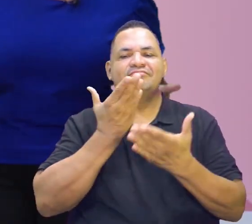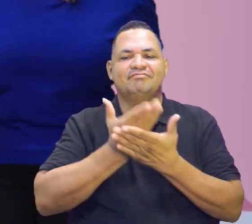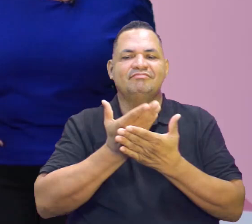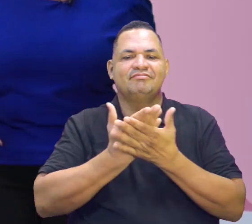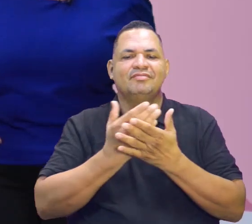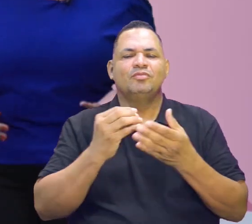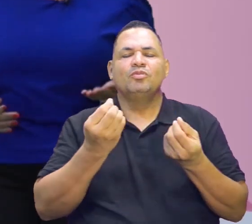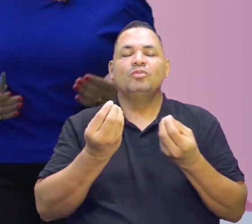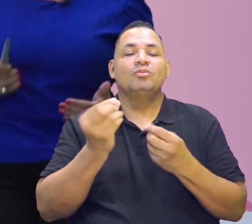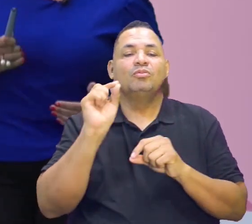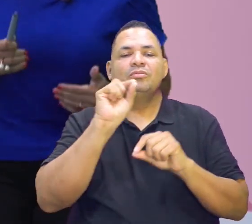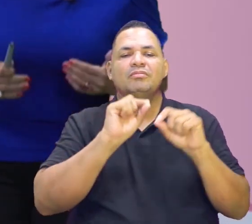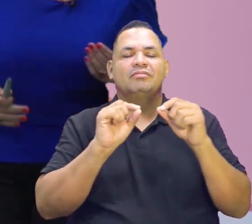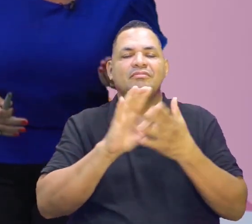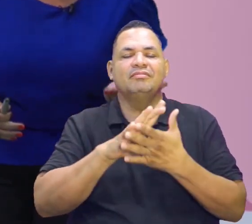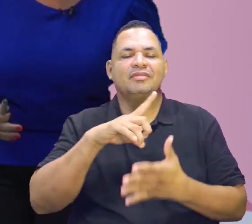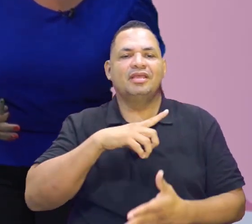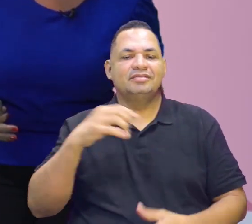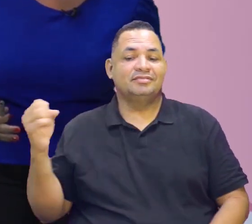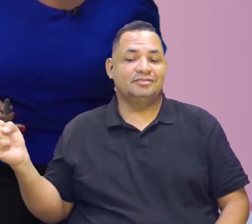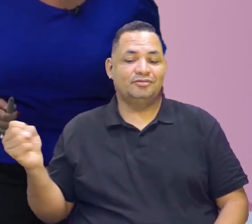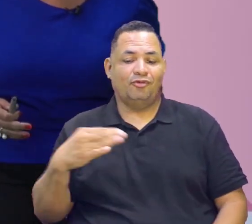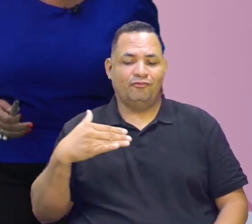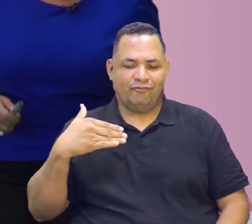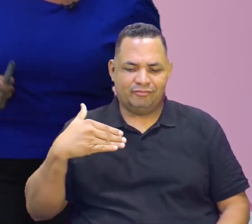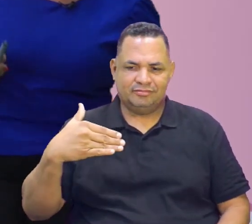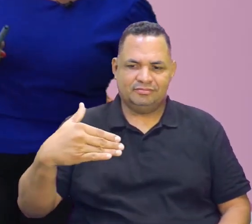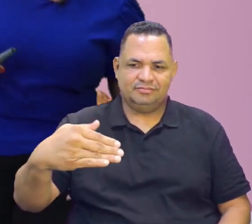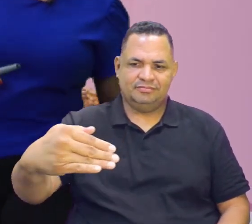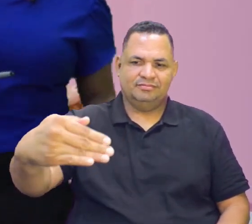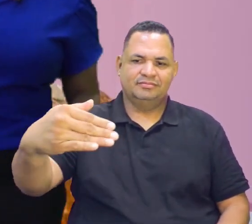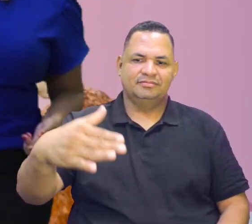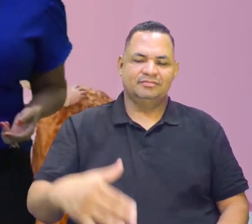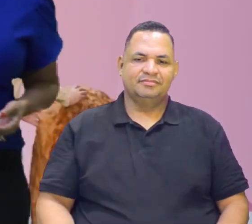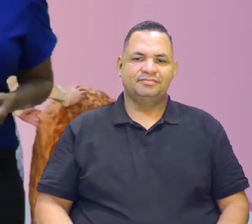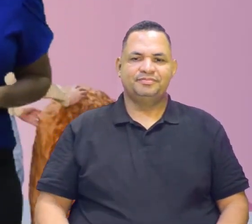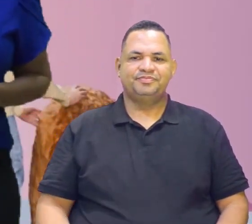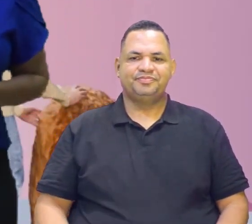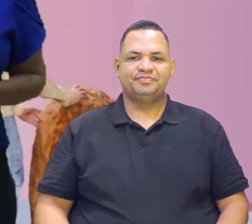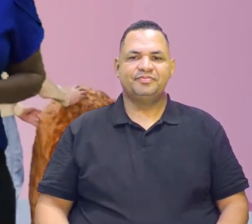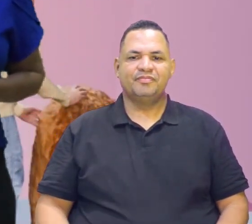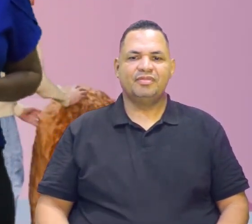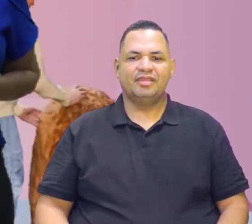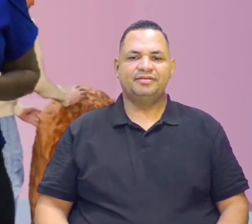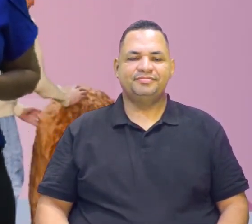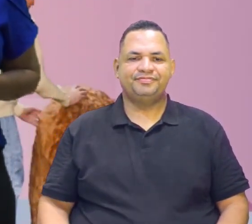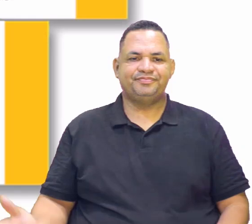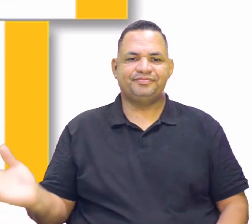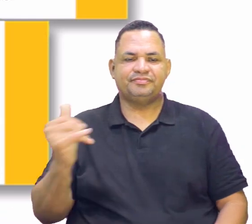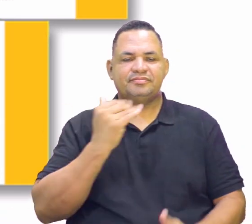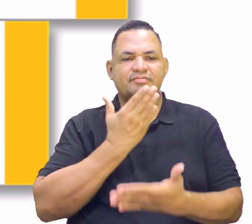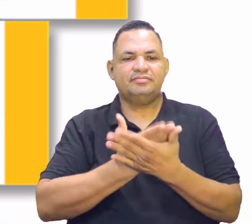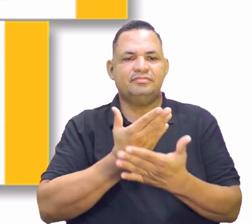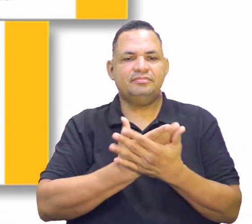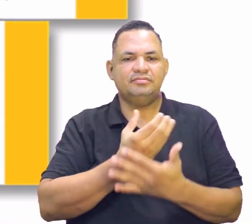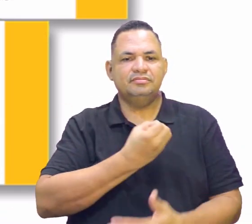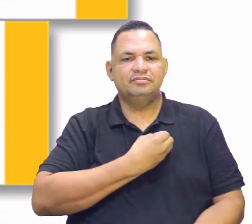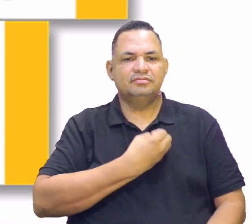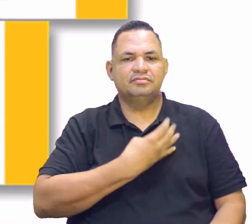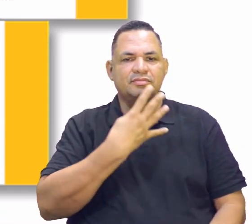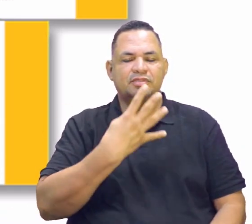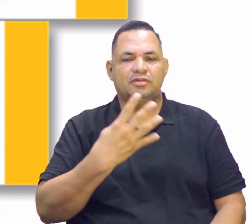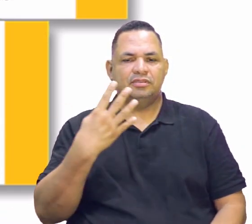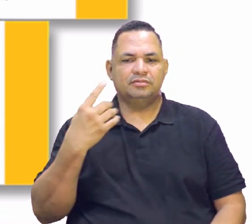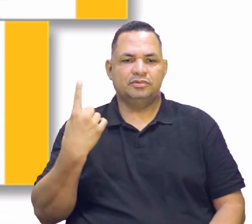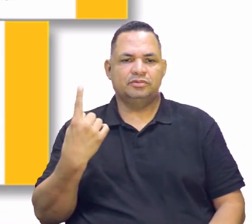as novidades? O que vem de novo aí pela frente? Vamos ver. Então vamos lá, aula 44.1,